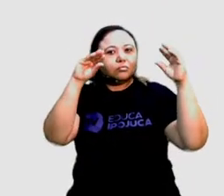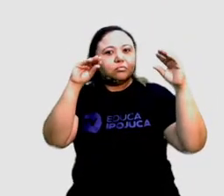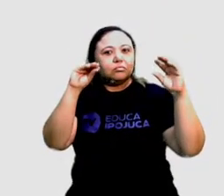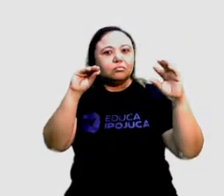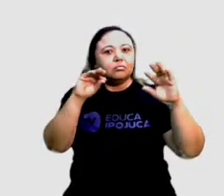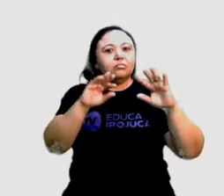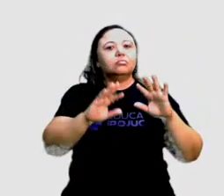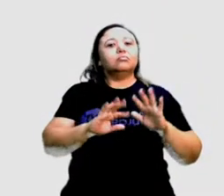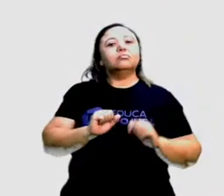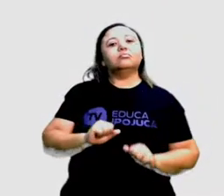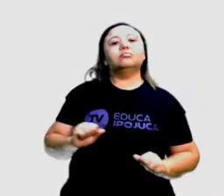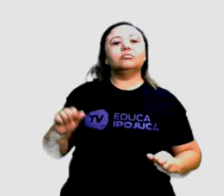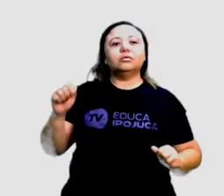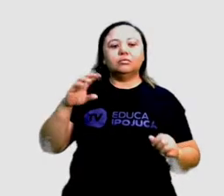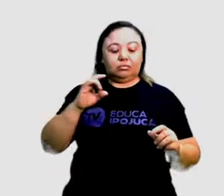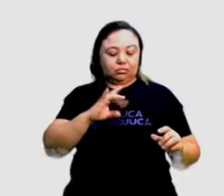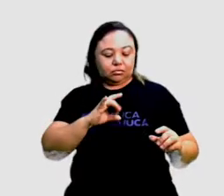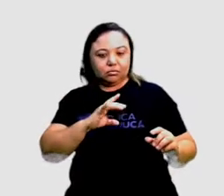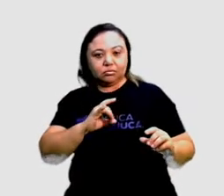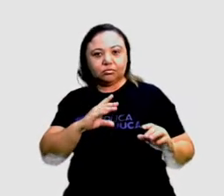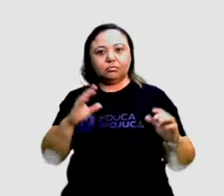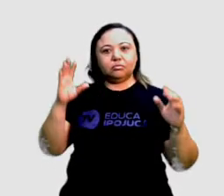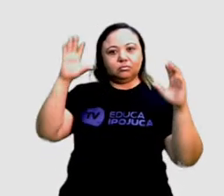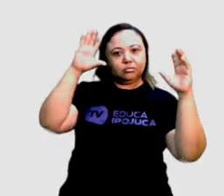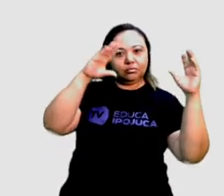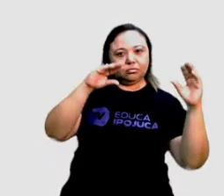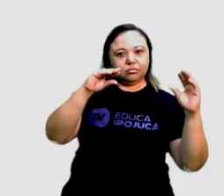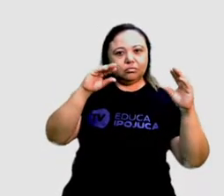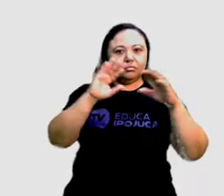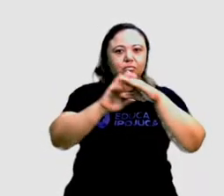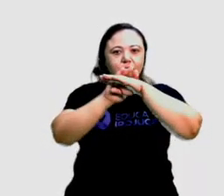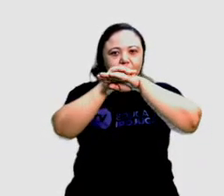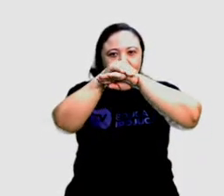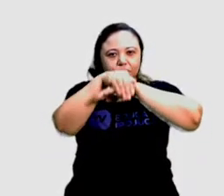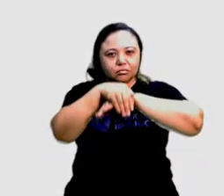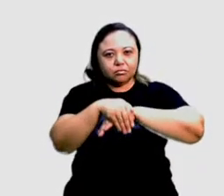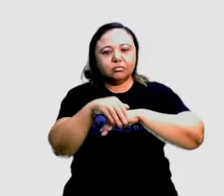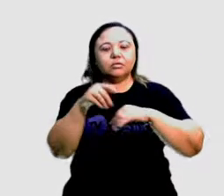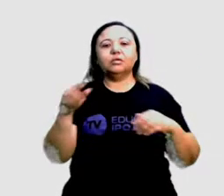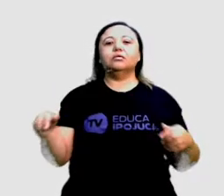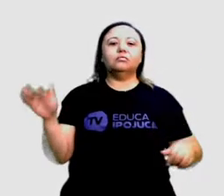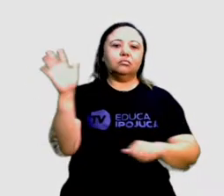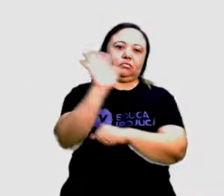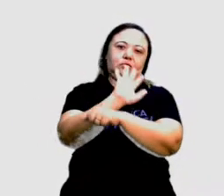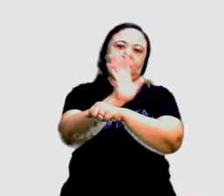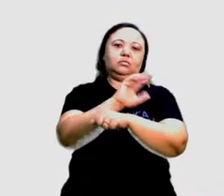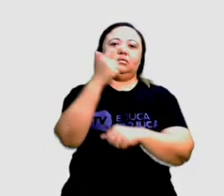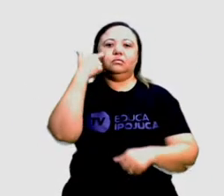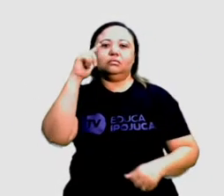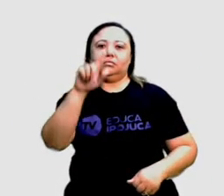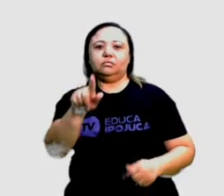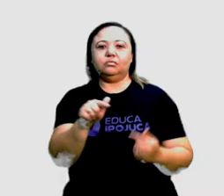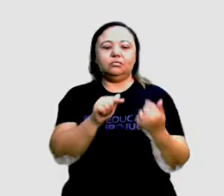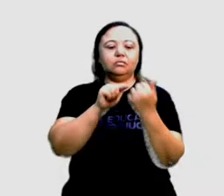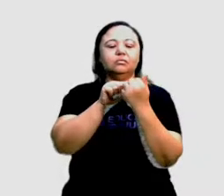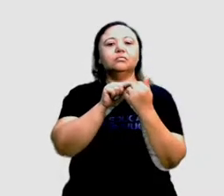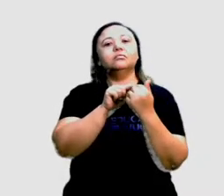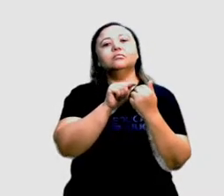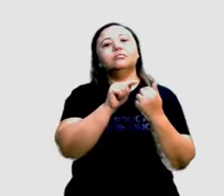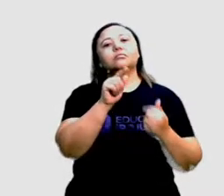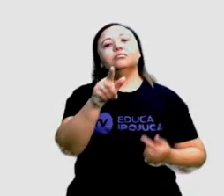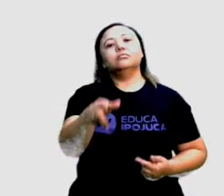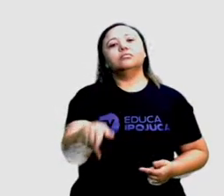mais sombrio, né, de medo, de escuro. Então veja que nos filmes a gente percebe muito essa questão